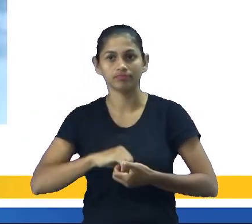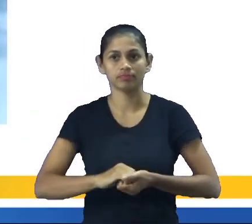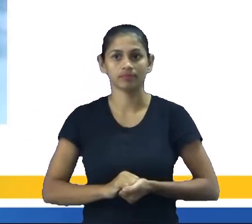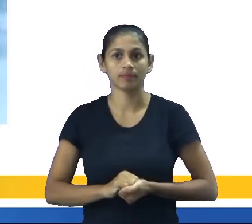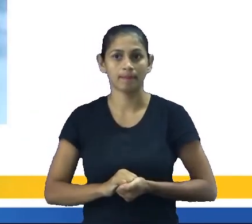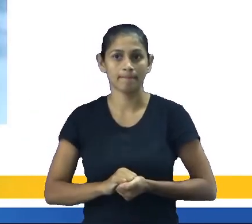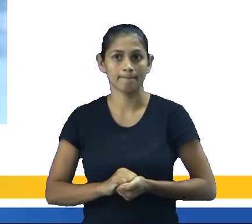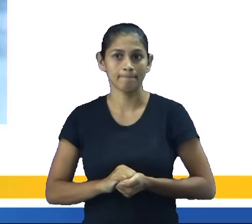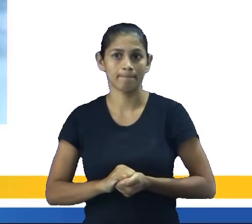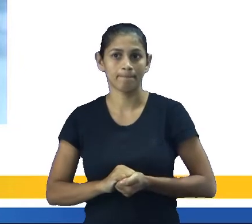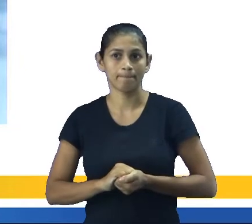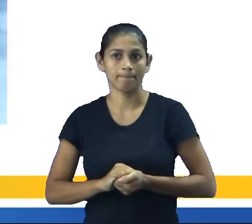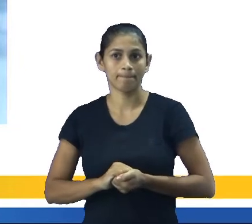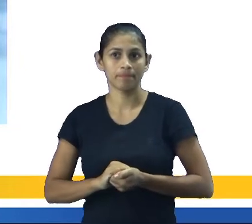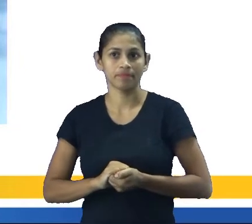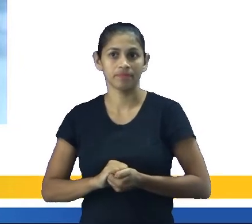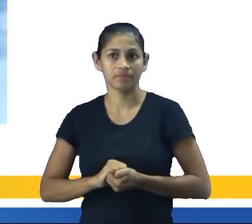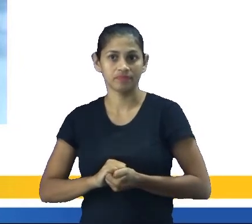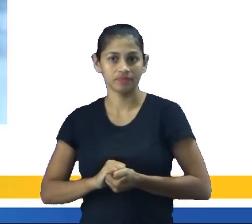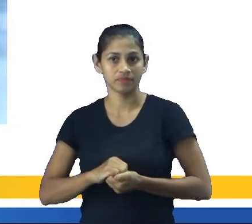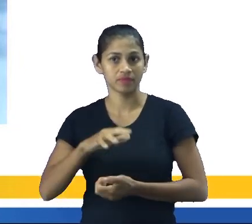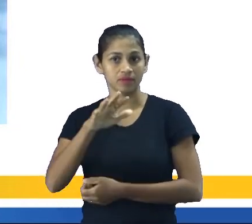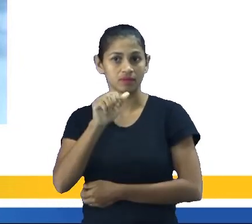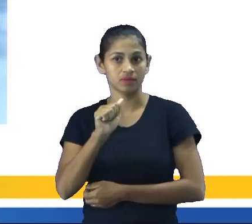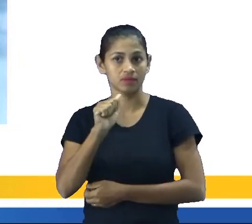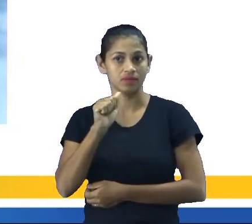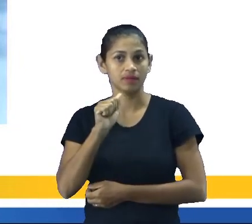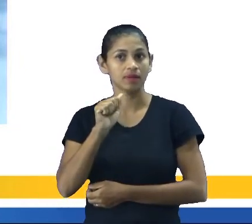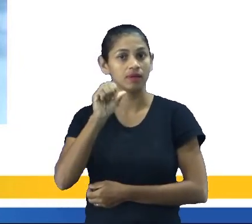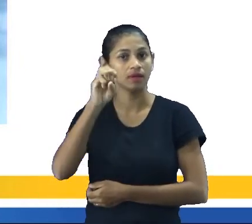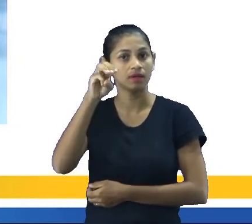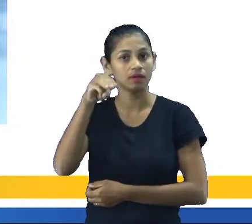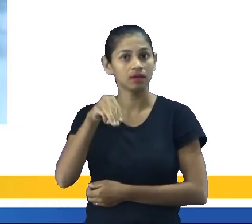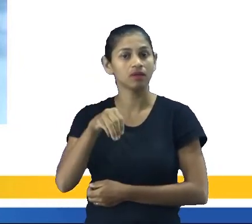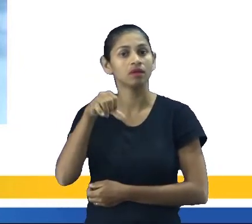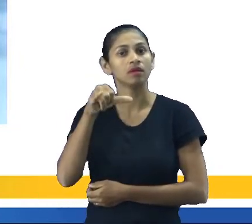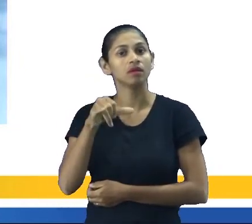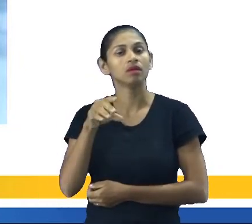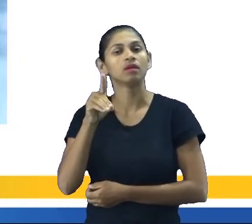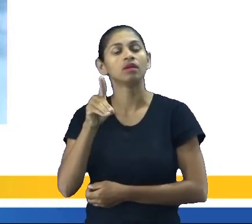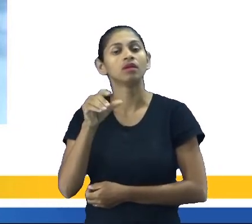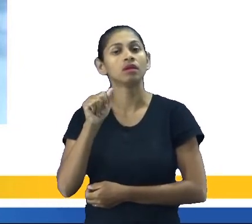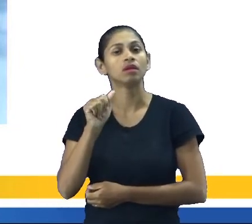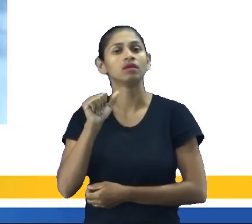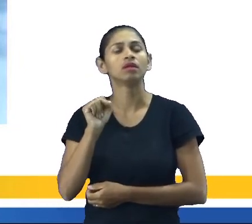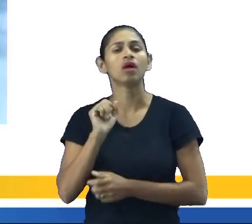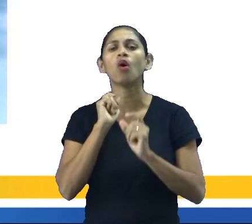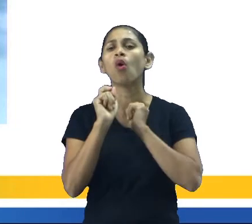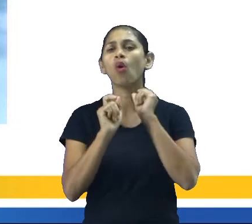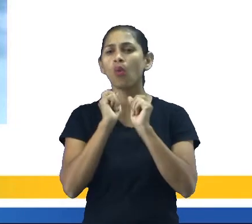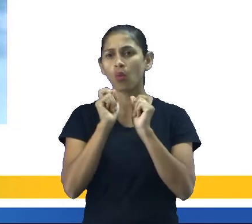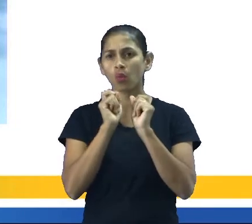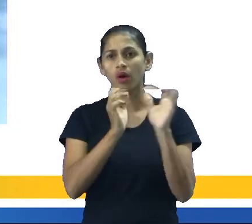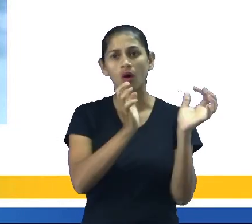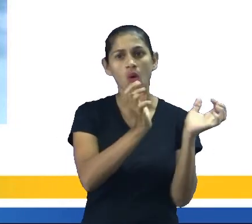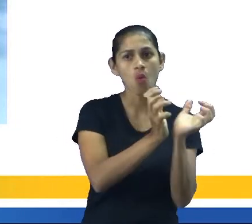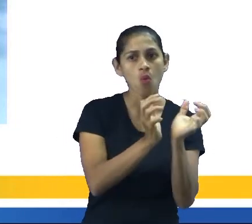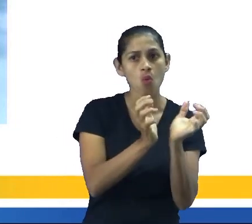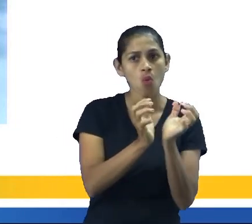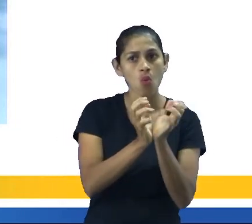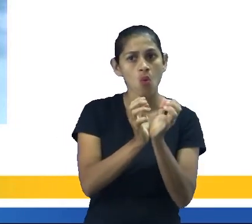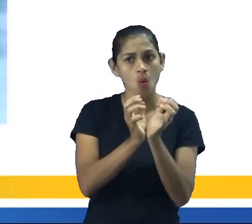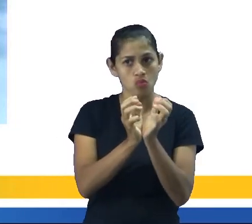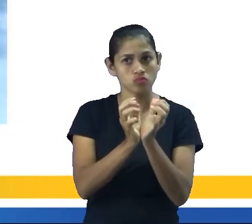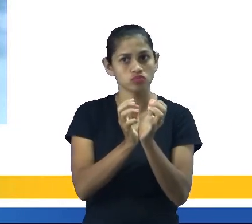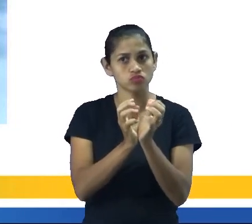As amidas é um grupo orgânico que vai apresentar o quê? Uma estrutura com uma carbonila, aqui, ó, ligada a uma